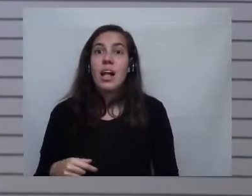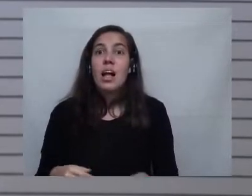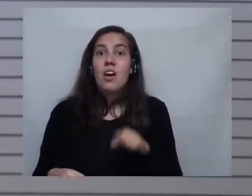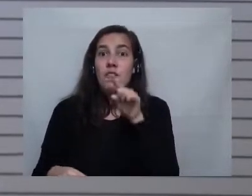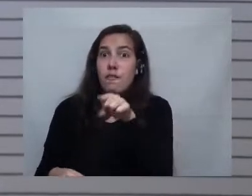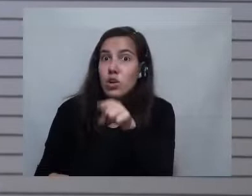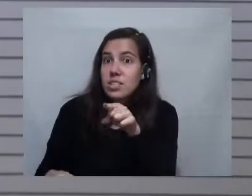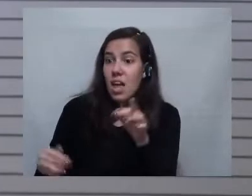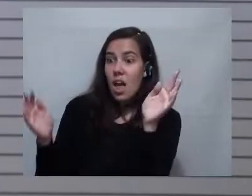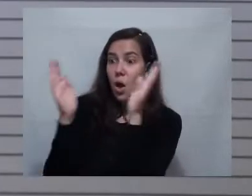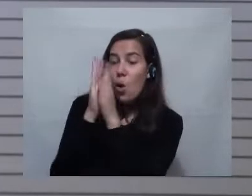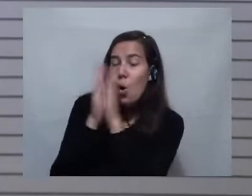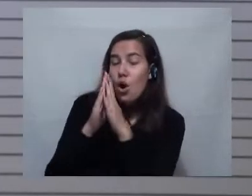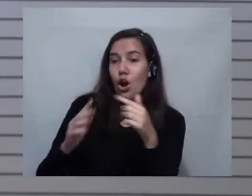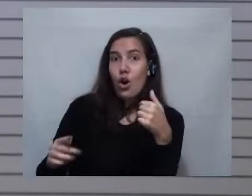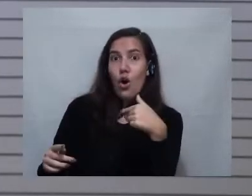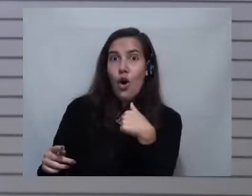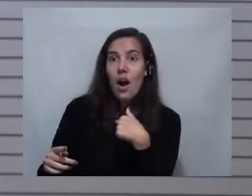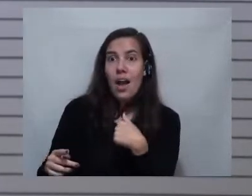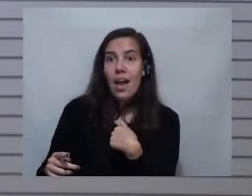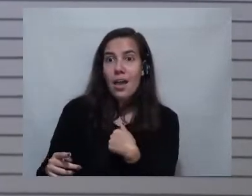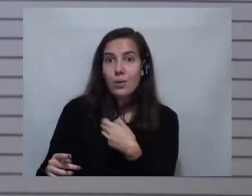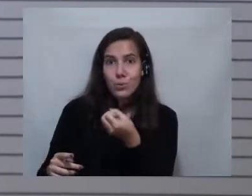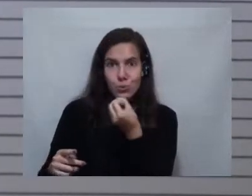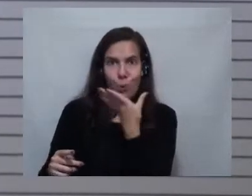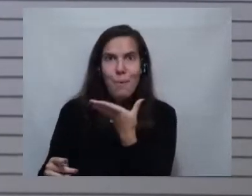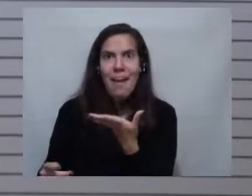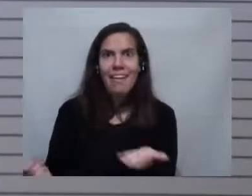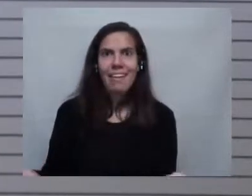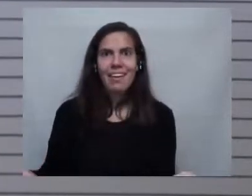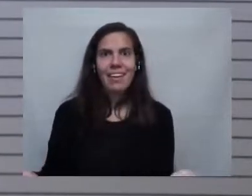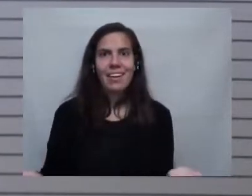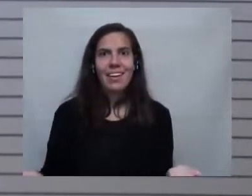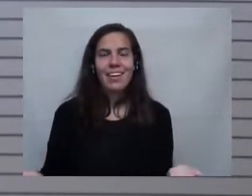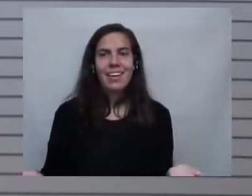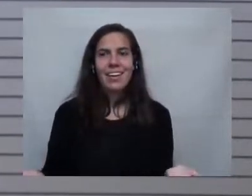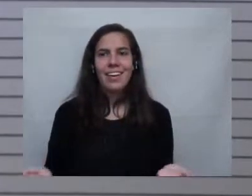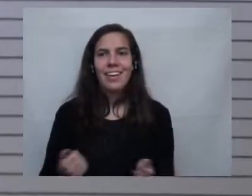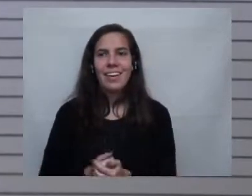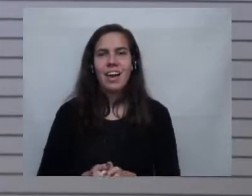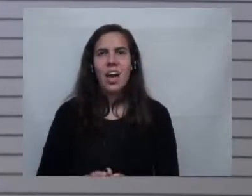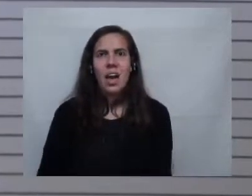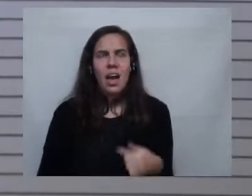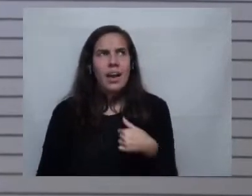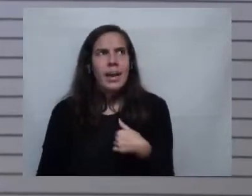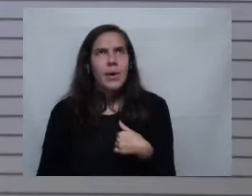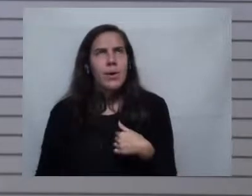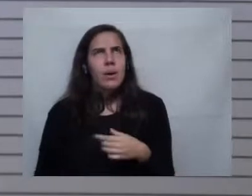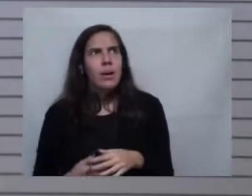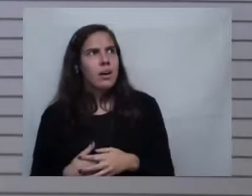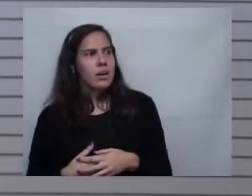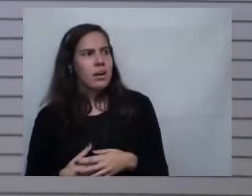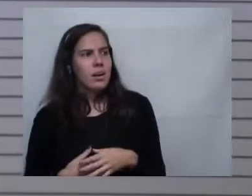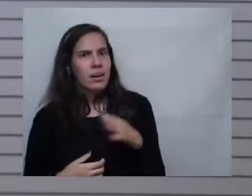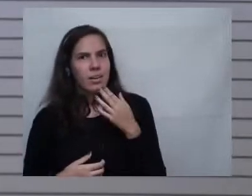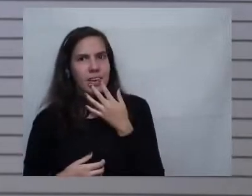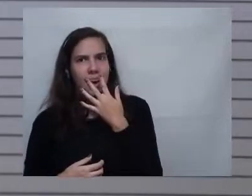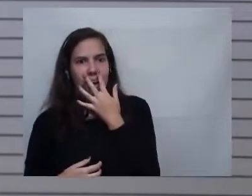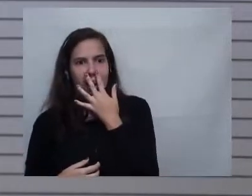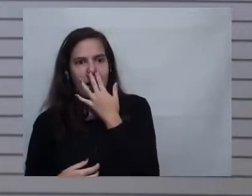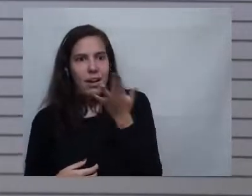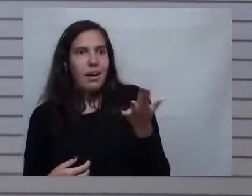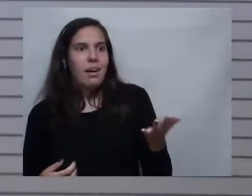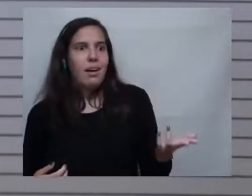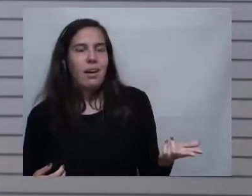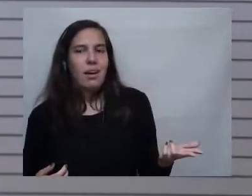hospital é free can o que se o